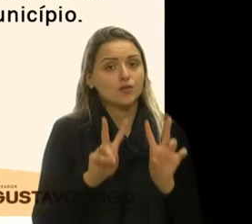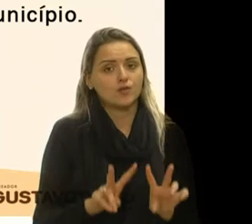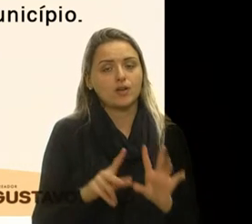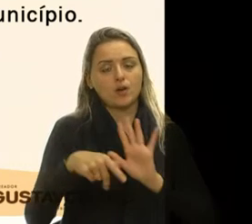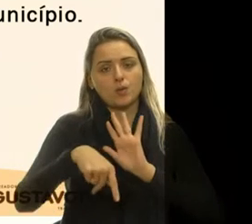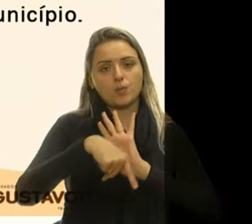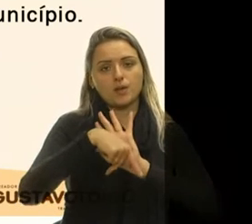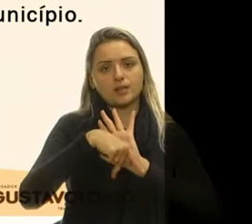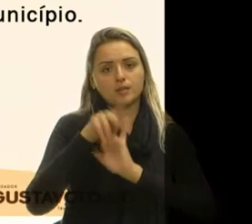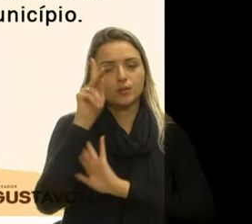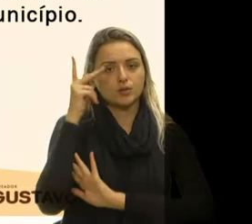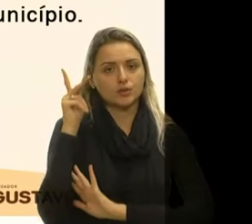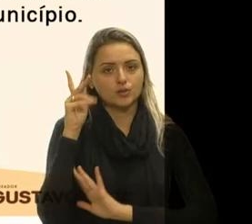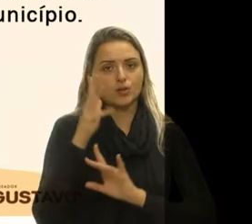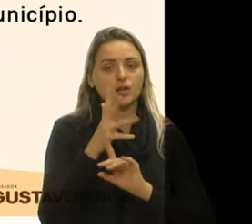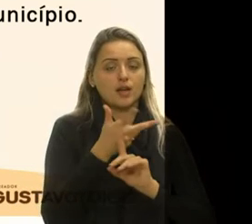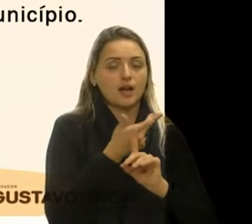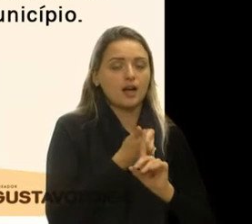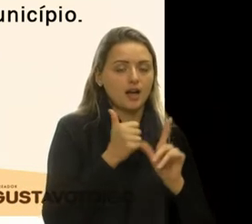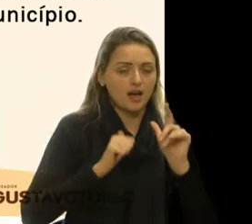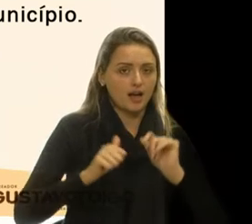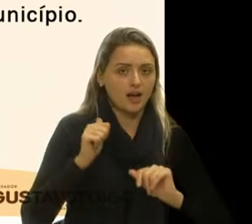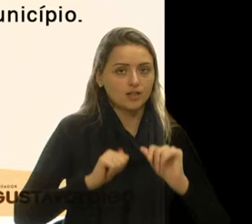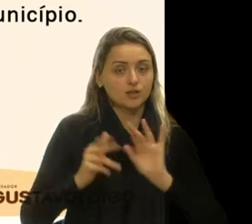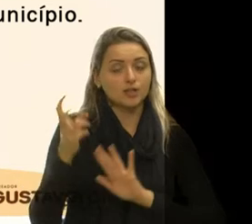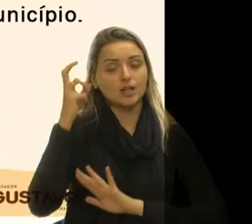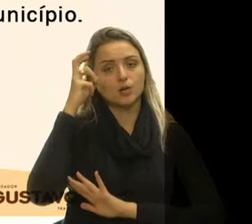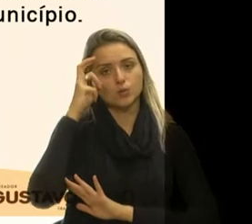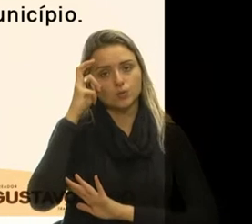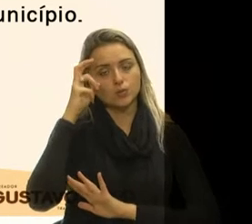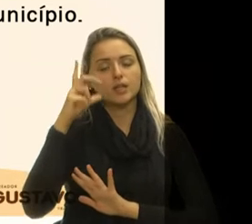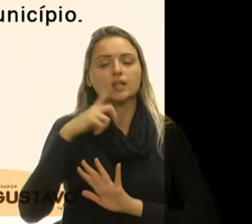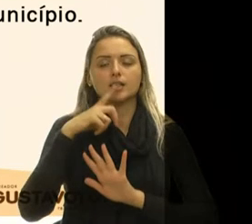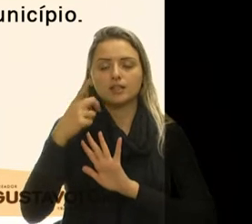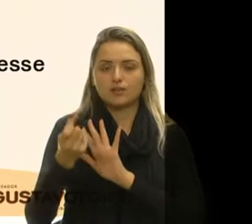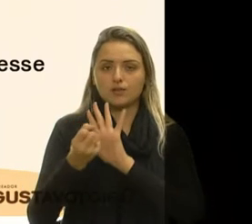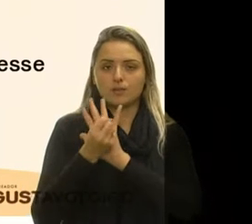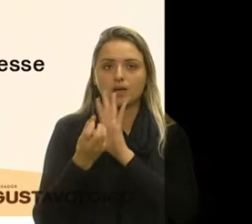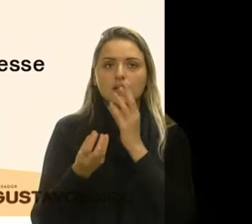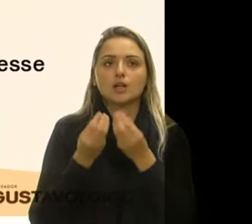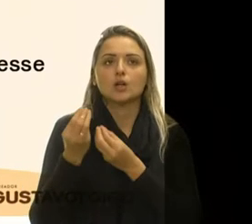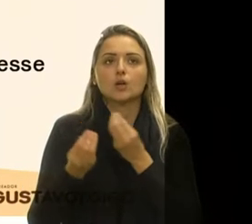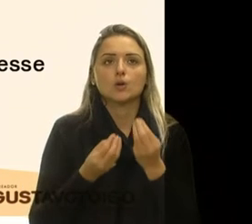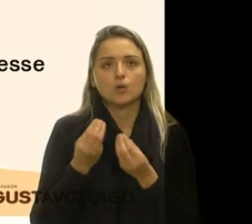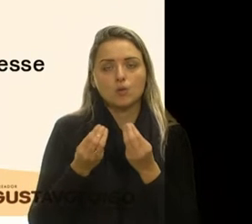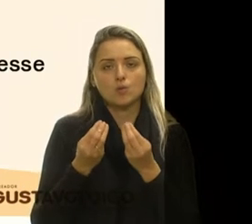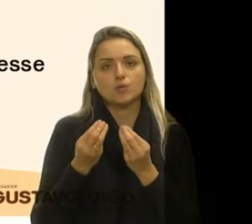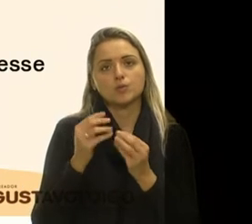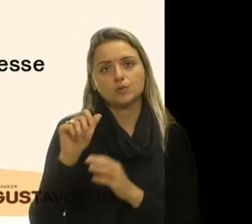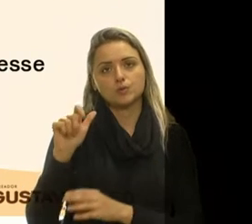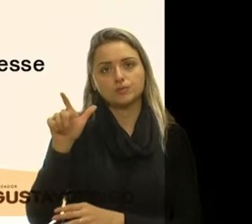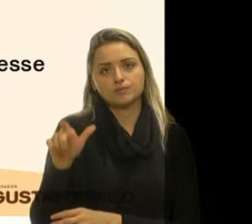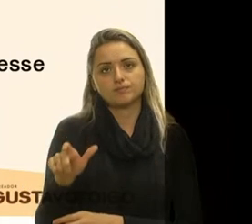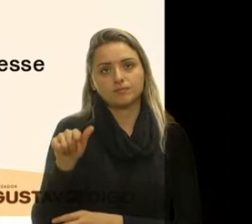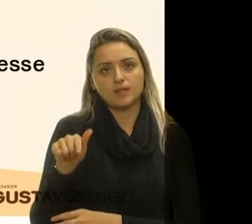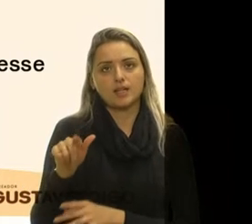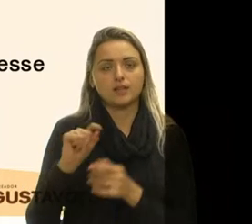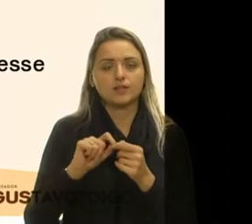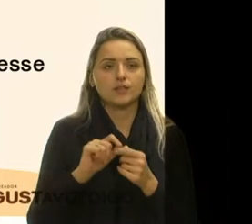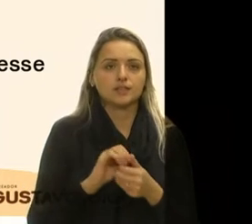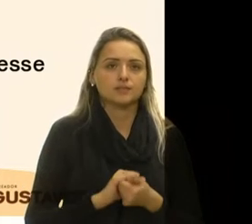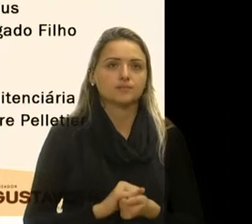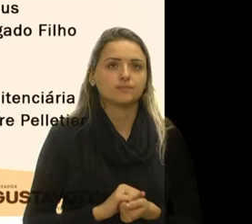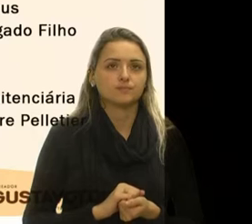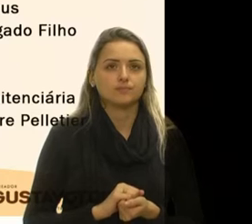patrimônio histórico, artístico, enfim, ao cultural, que foram deixados como atrativos por Aldo Locatelli. Então, pode passar?